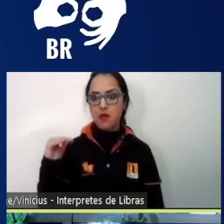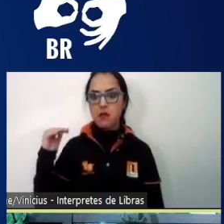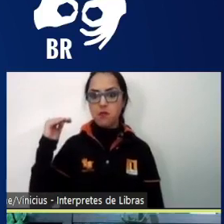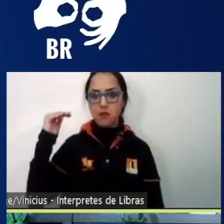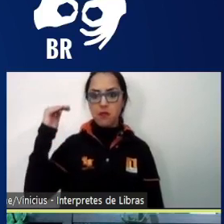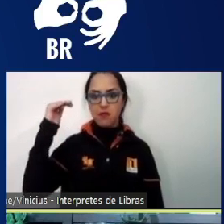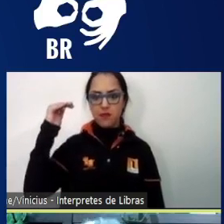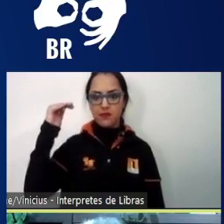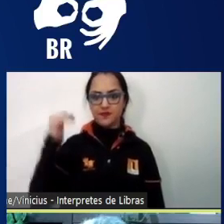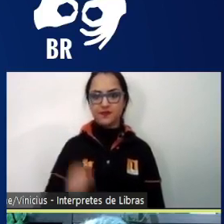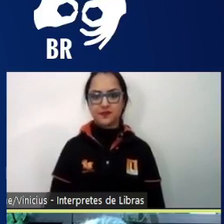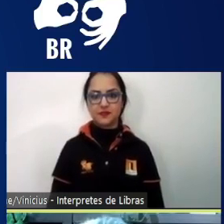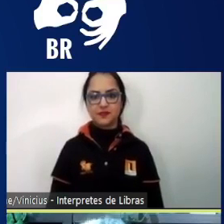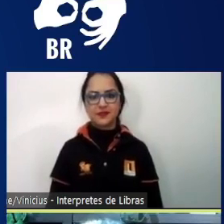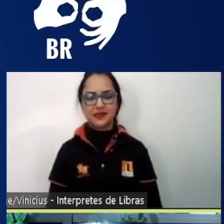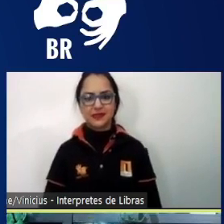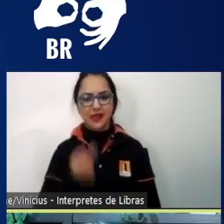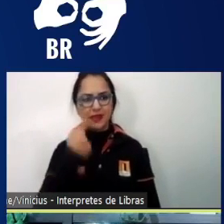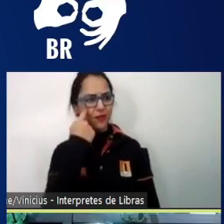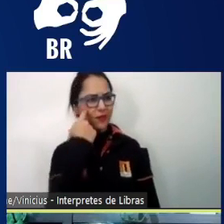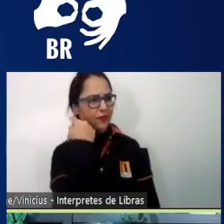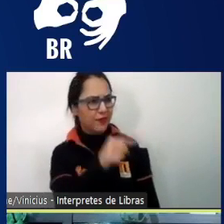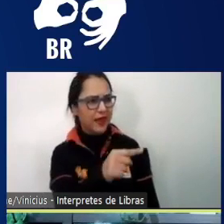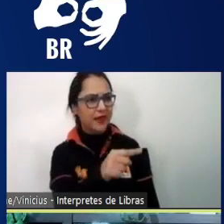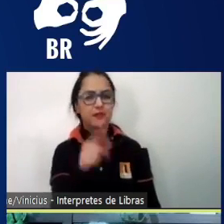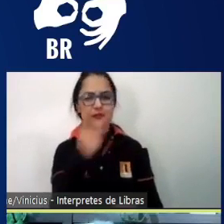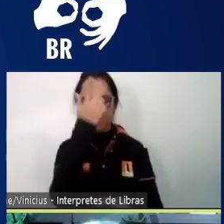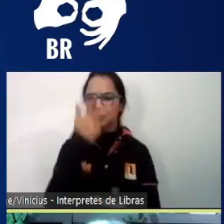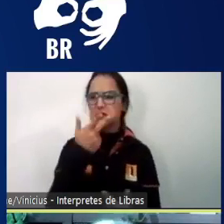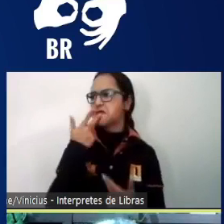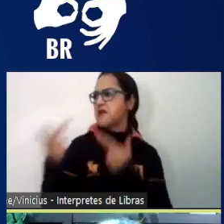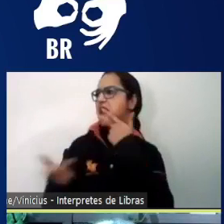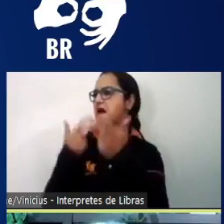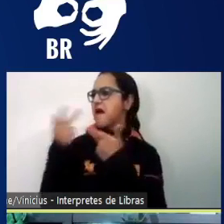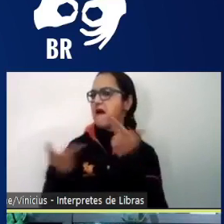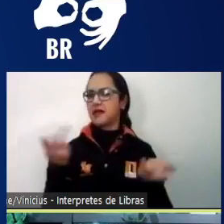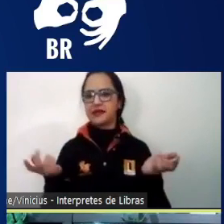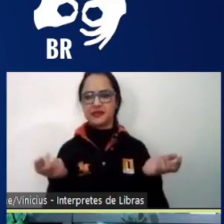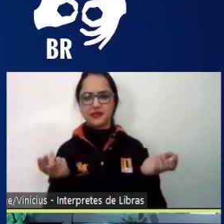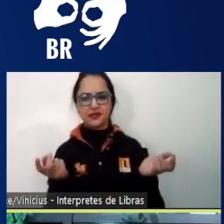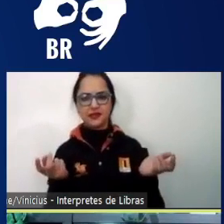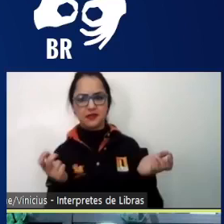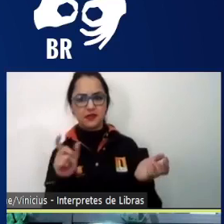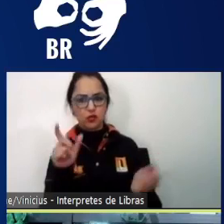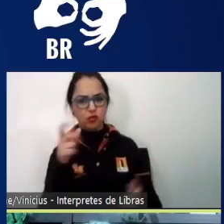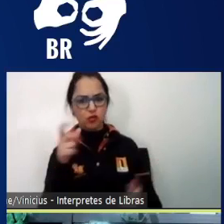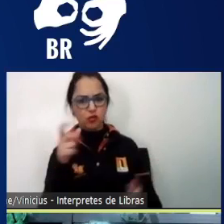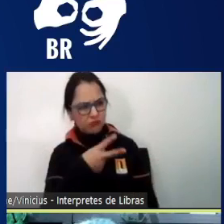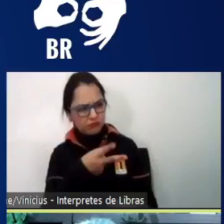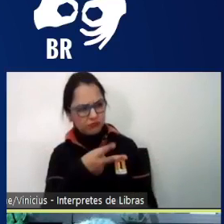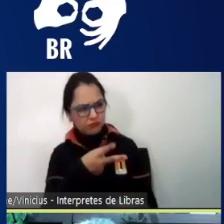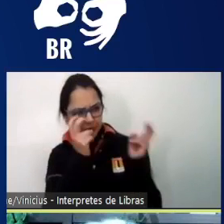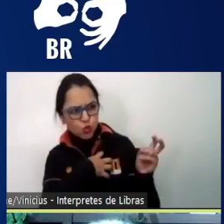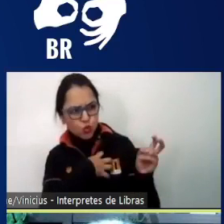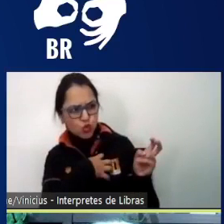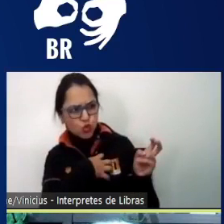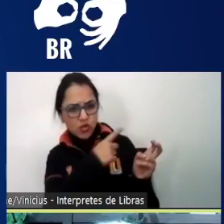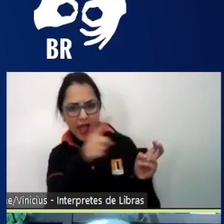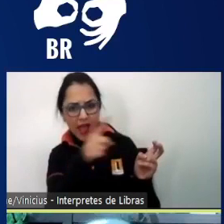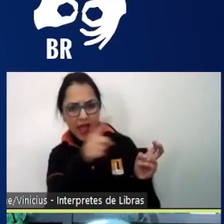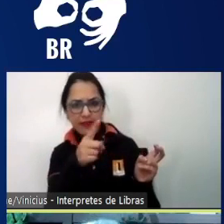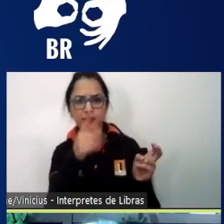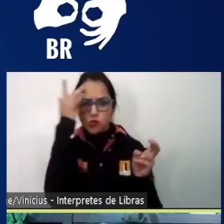além dos discursos introjetados, dos modelos presentes no meio em que elas vivem, na